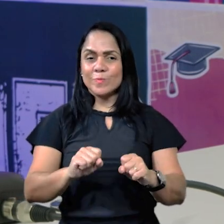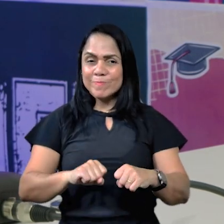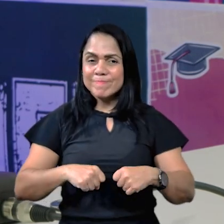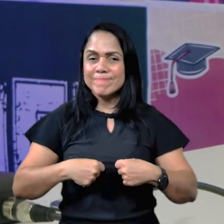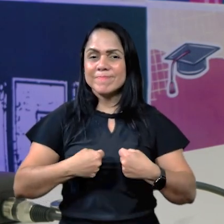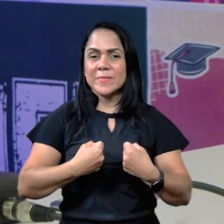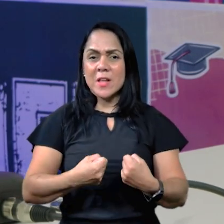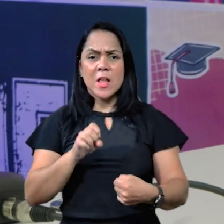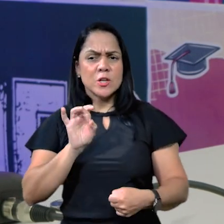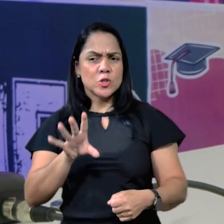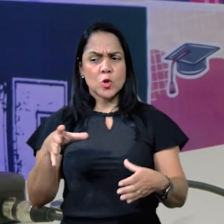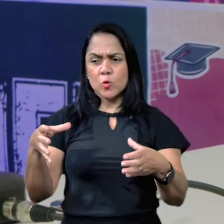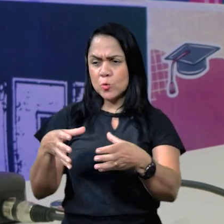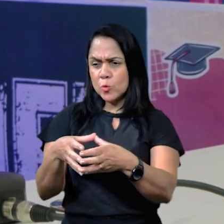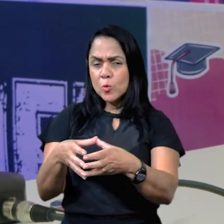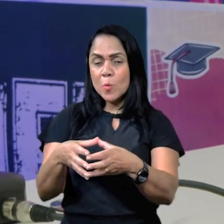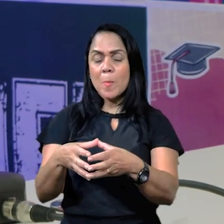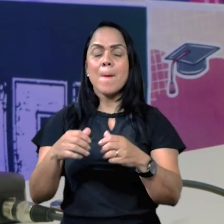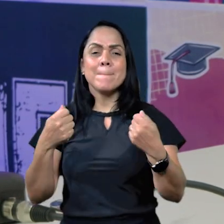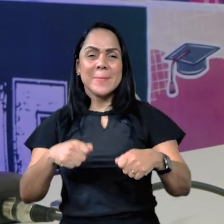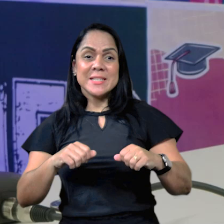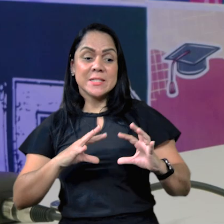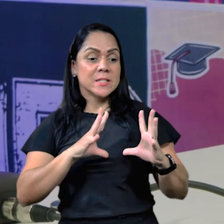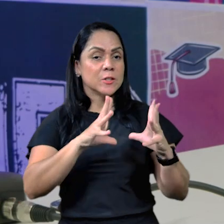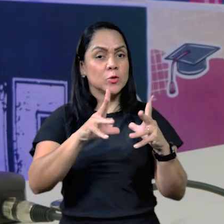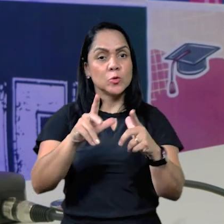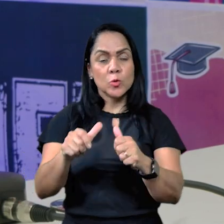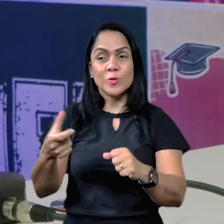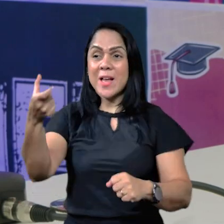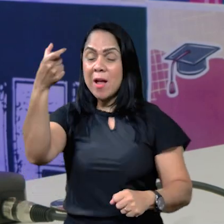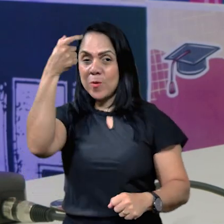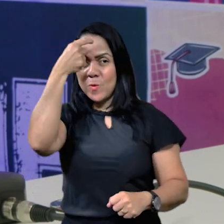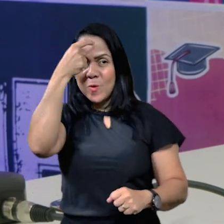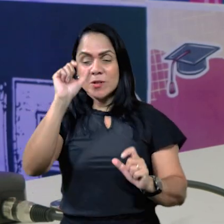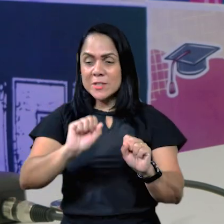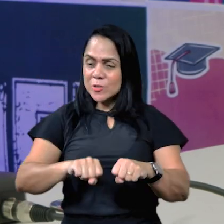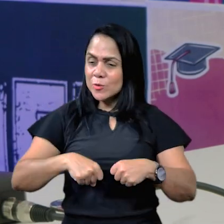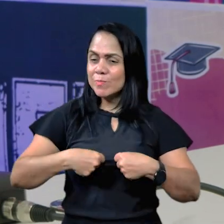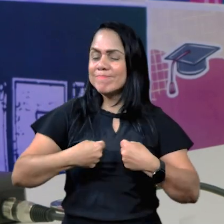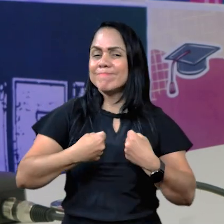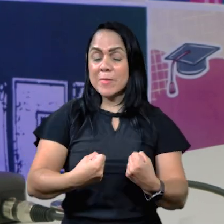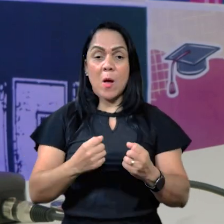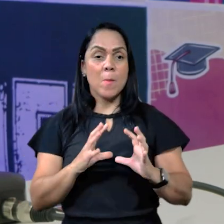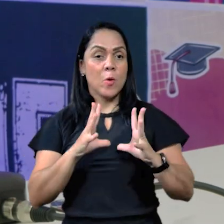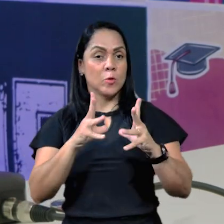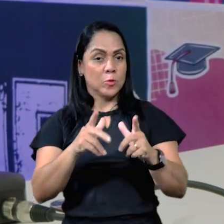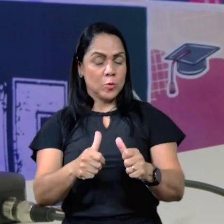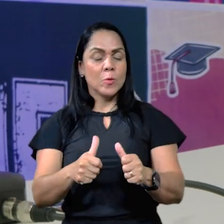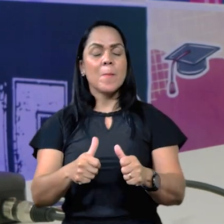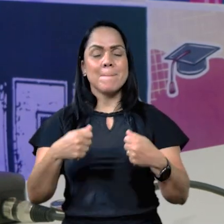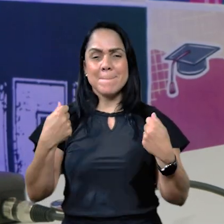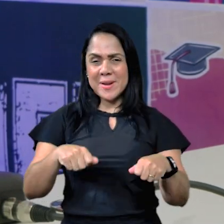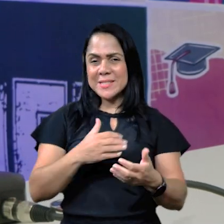ser de um grupo em si, precisa ser de todos. Mas essa consciência de estar lutando por todos, a gente precisa começar a